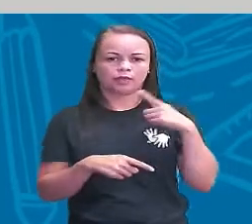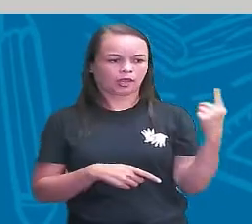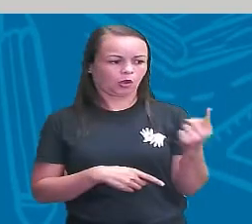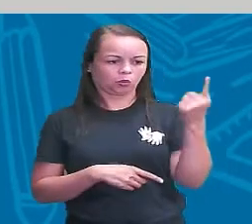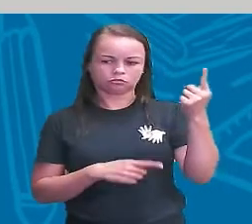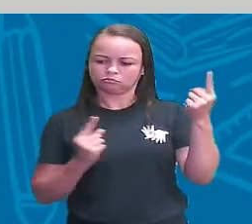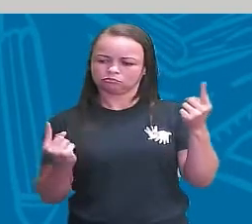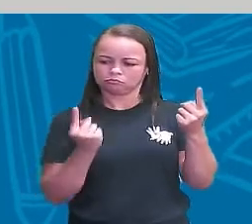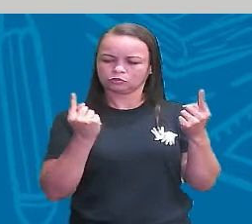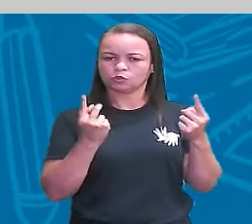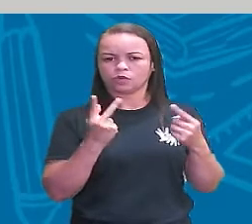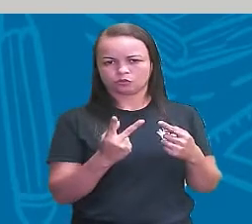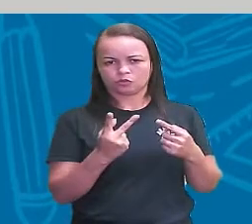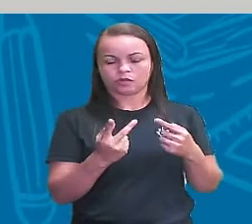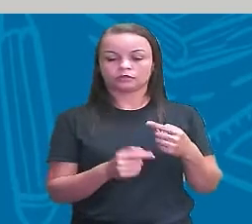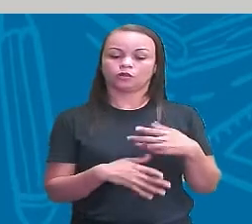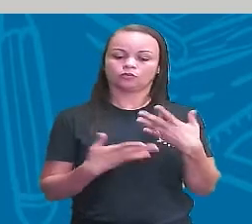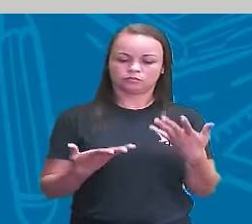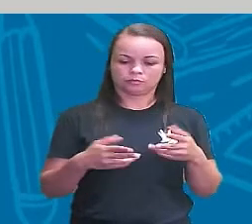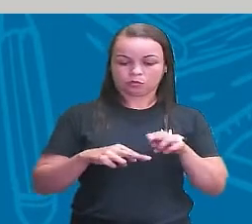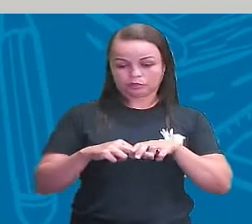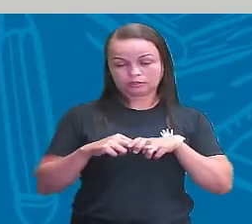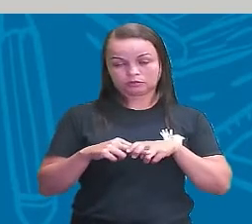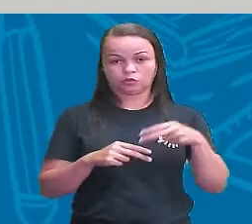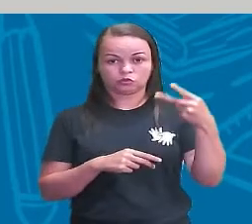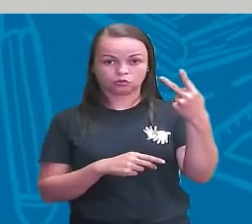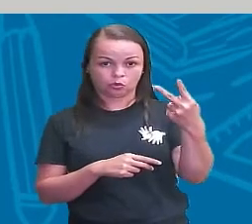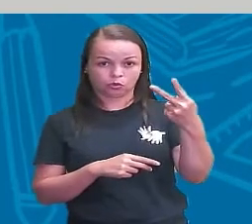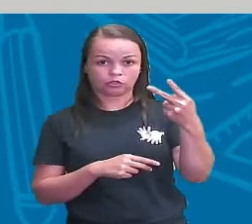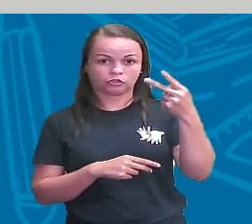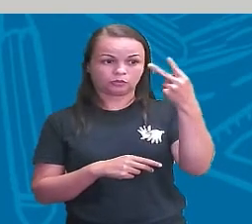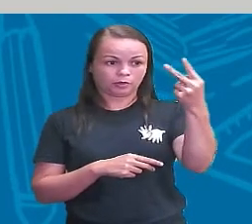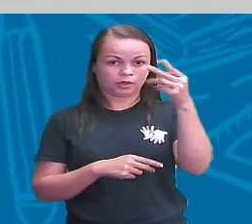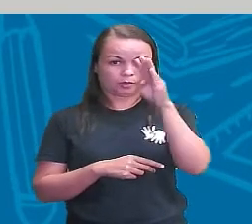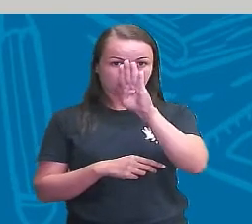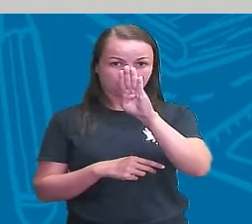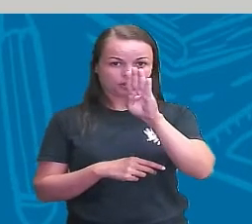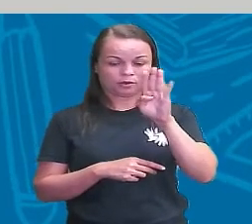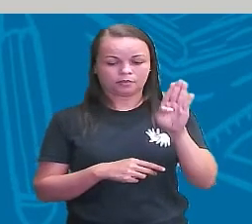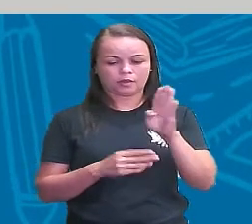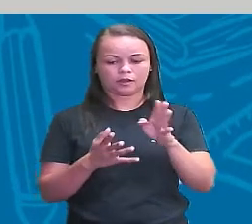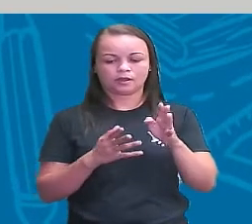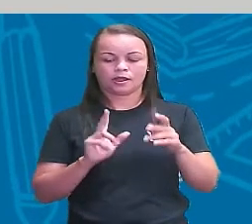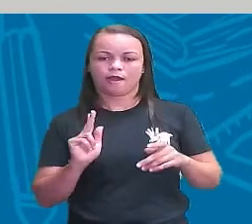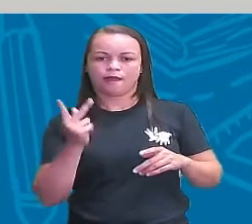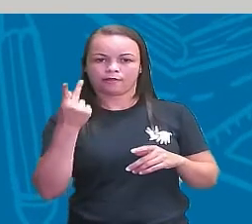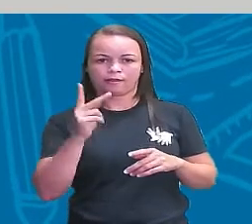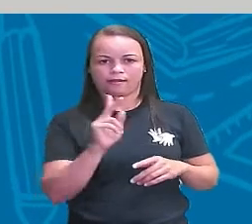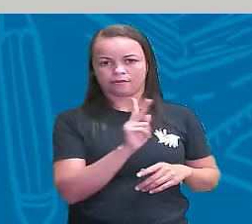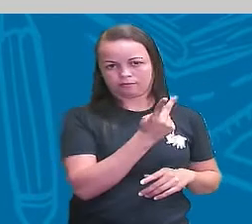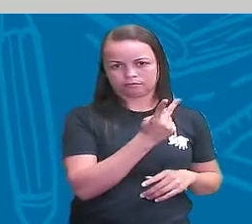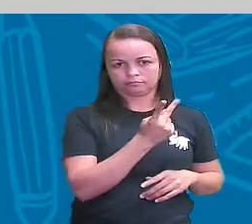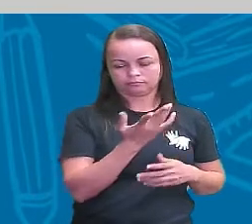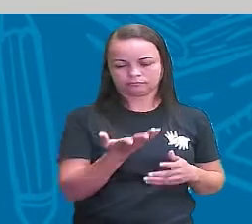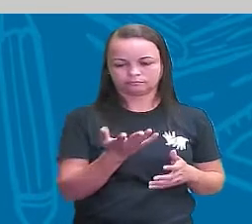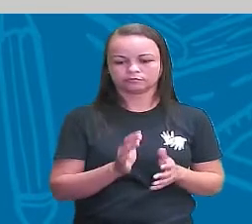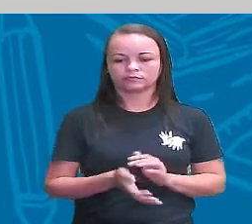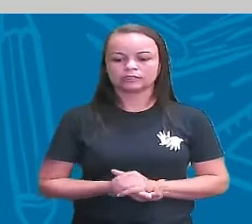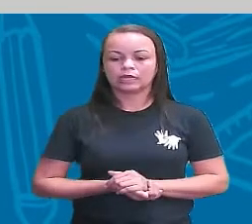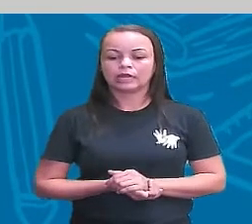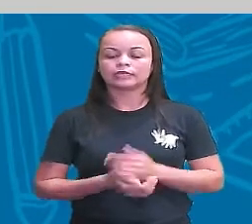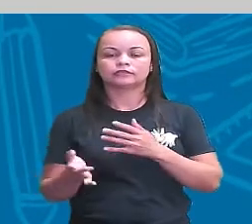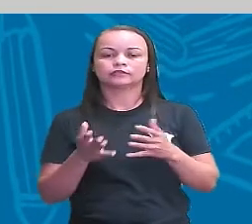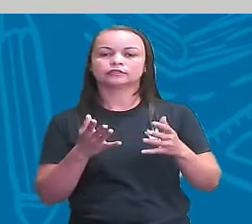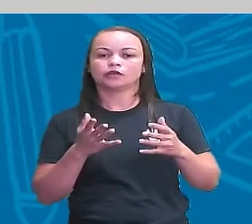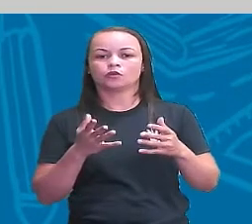ó, 2B, ó, B, B e B, H e H, tá? Então, o que é